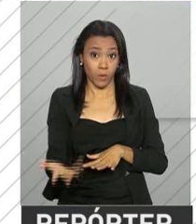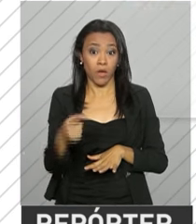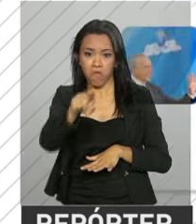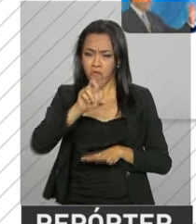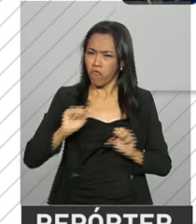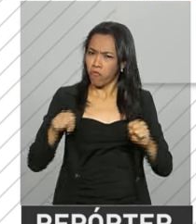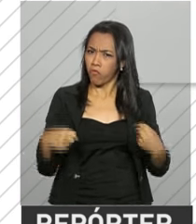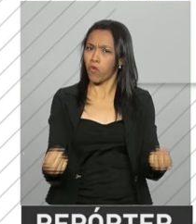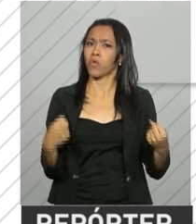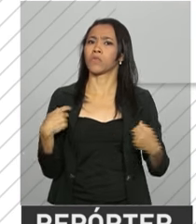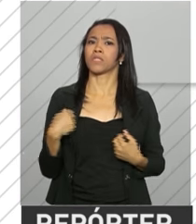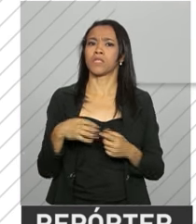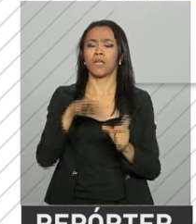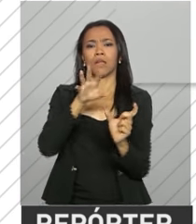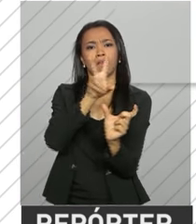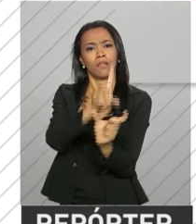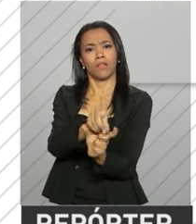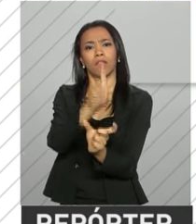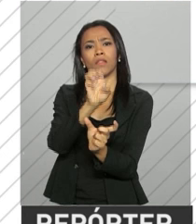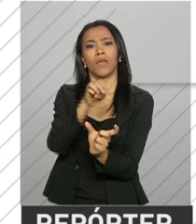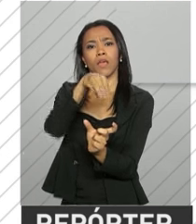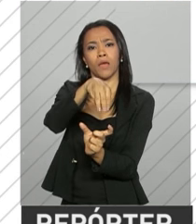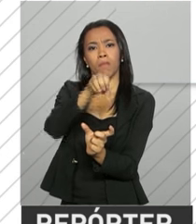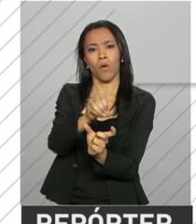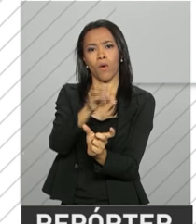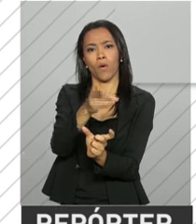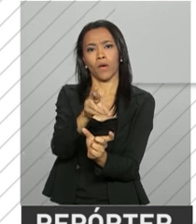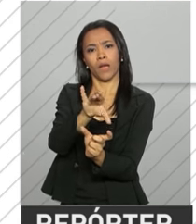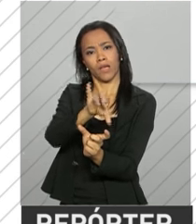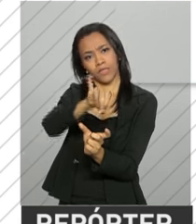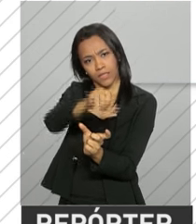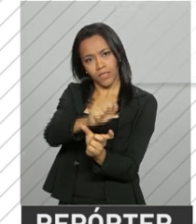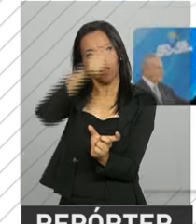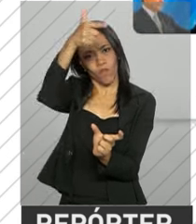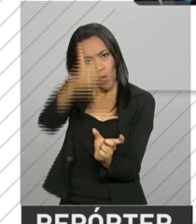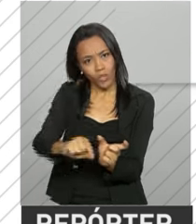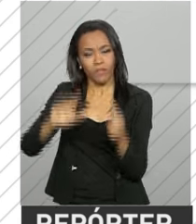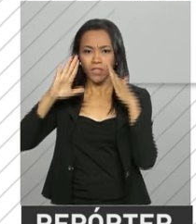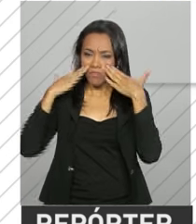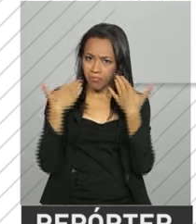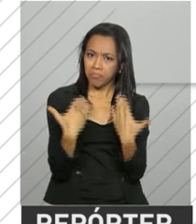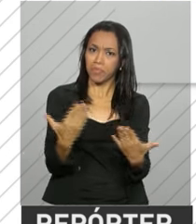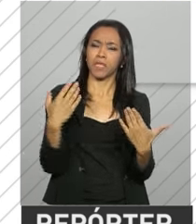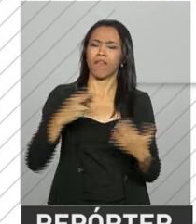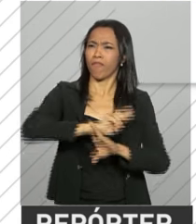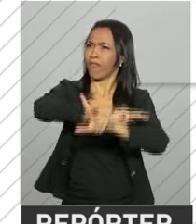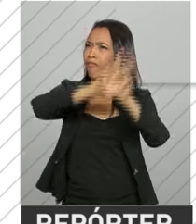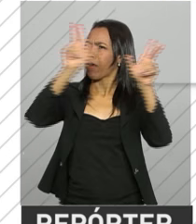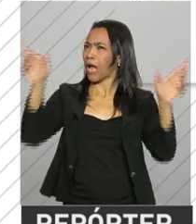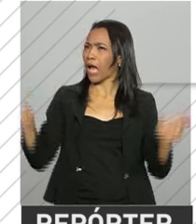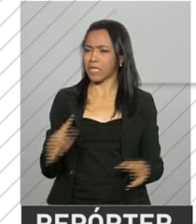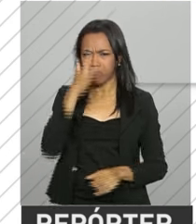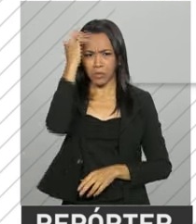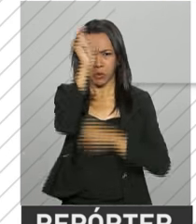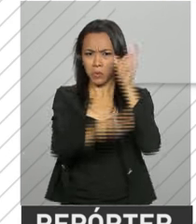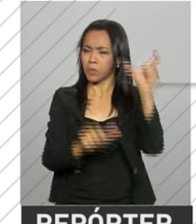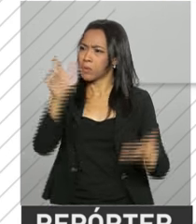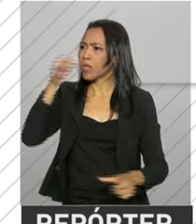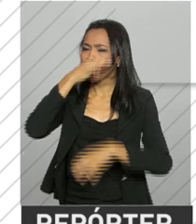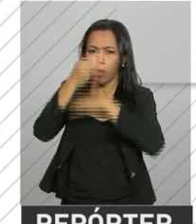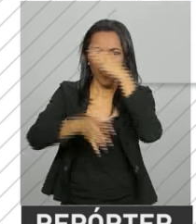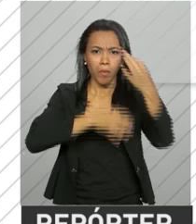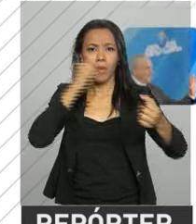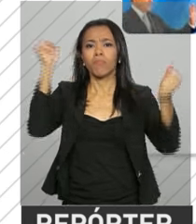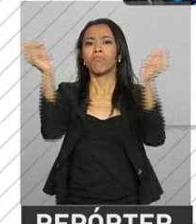vitalidade de nossa democracia foram demonstrada demonstrados mais uma vez milhares de cidadãos puderam expressar suas idéias de maneira